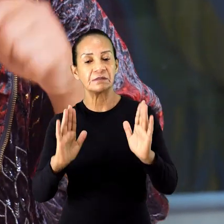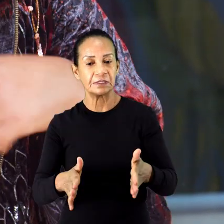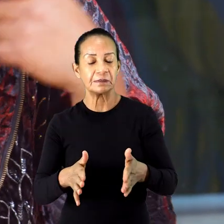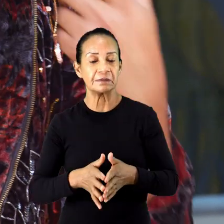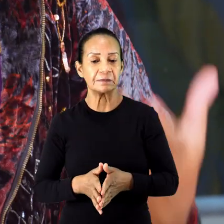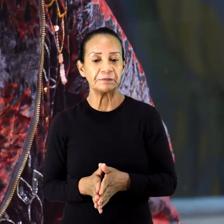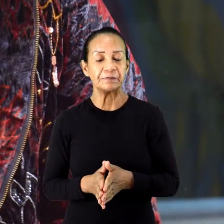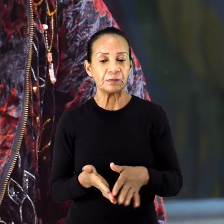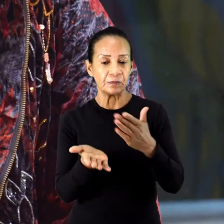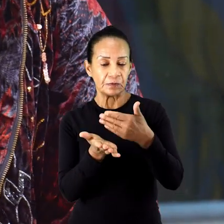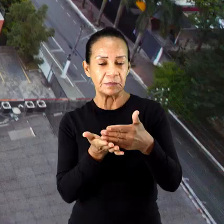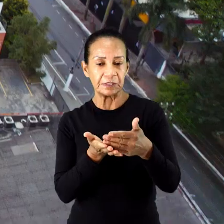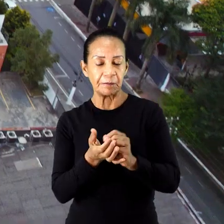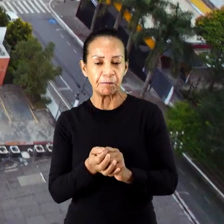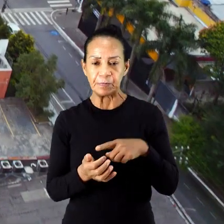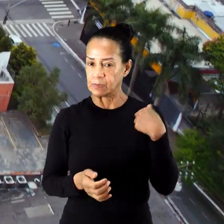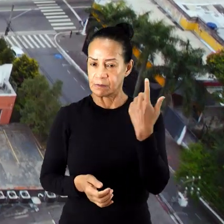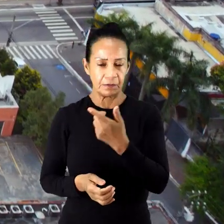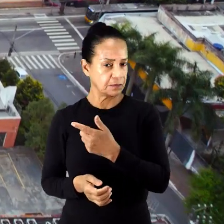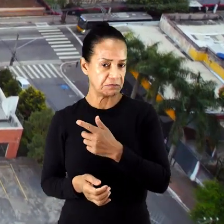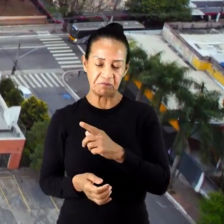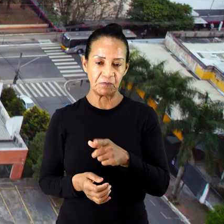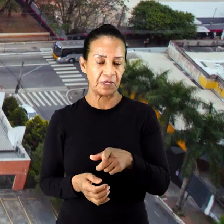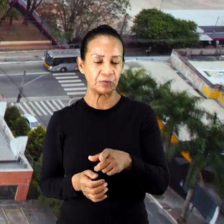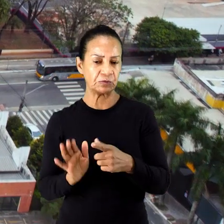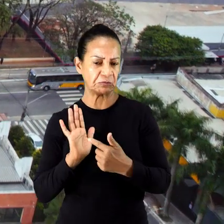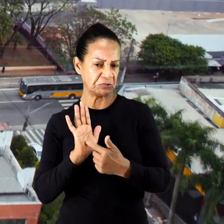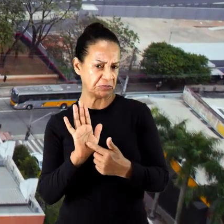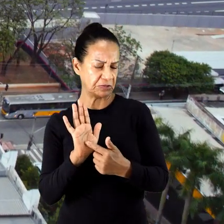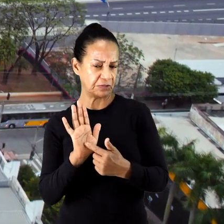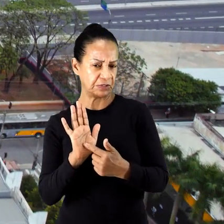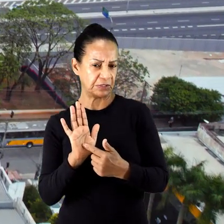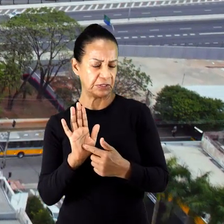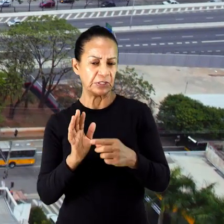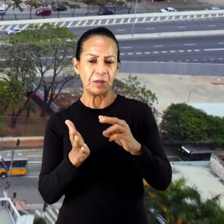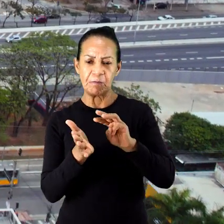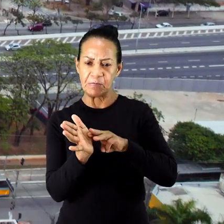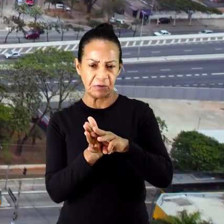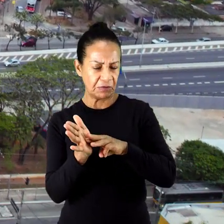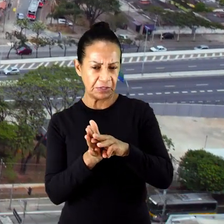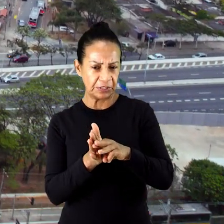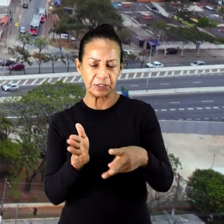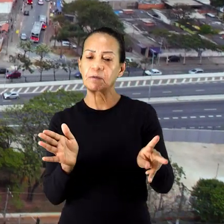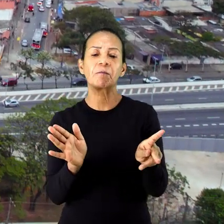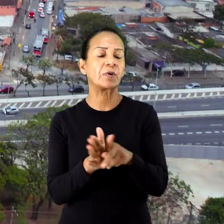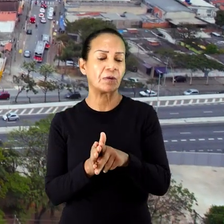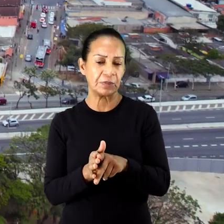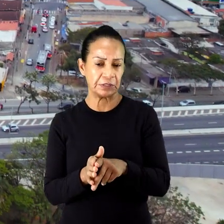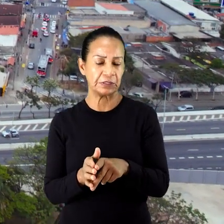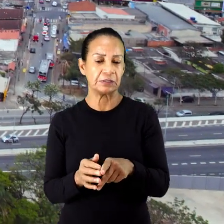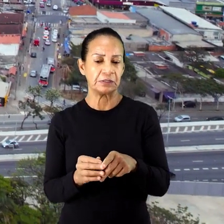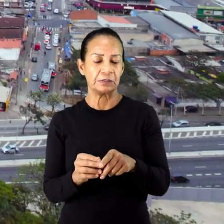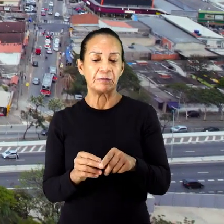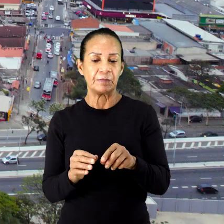sentido do financiamento das iniciativas. A gente não acha referências de metodologias ou de ferramentas que são